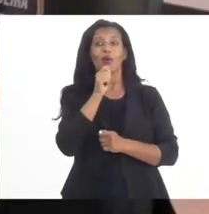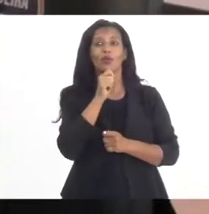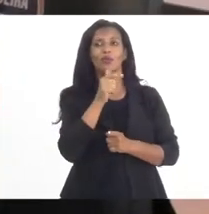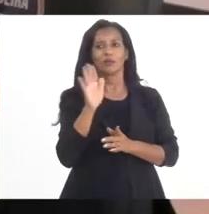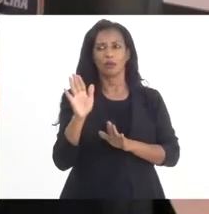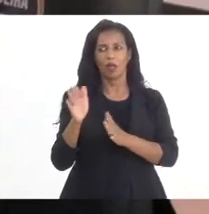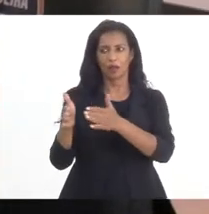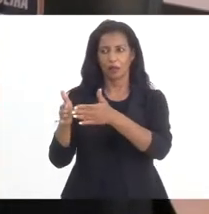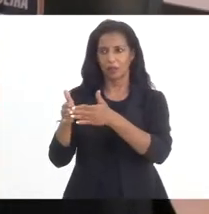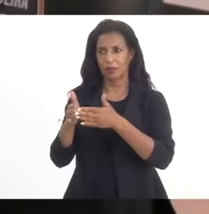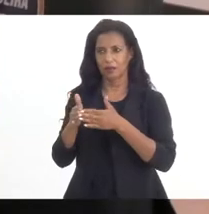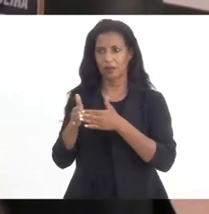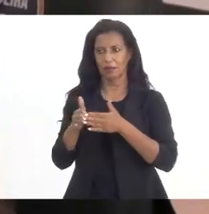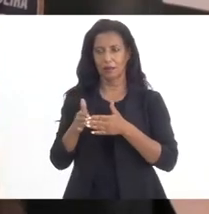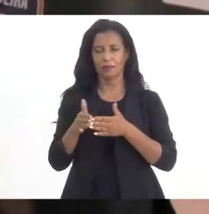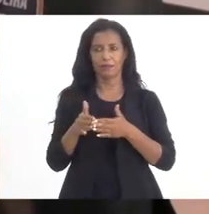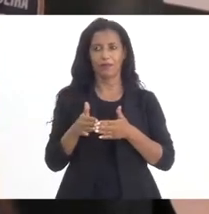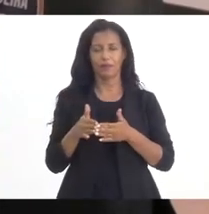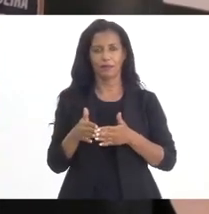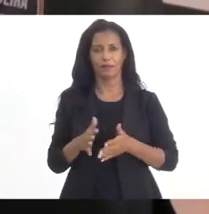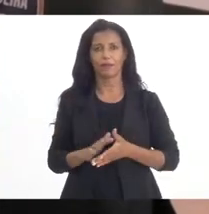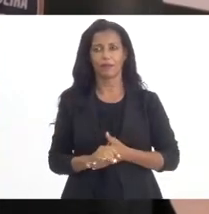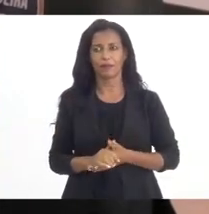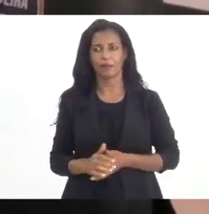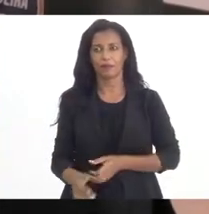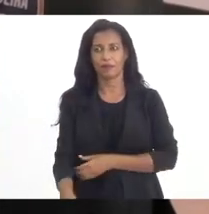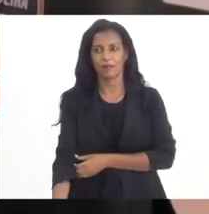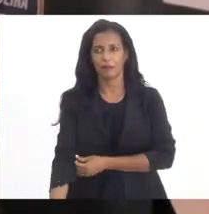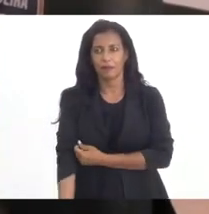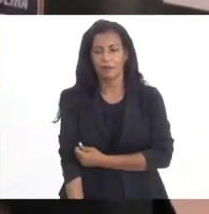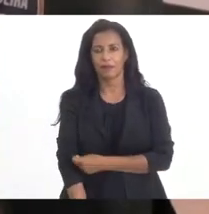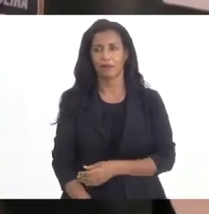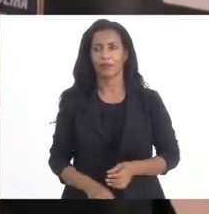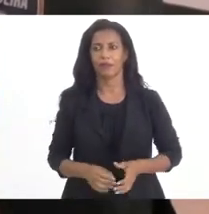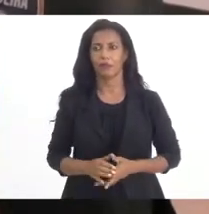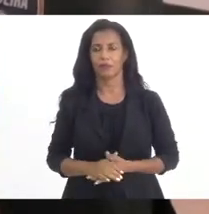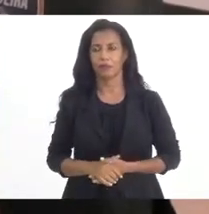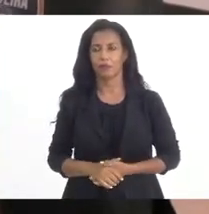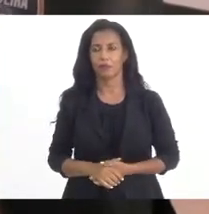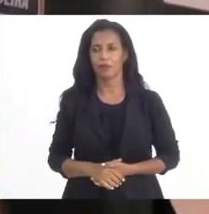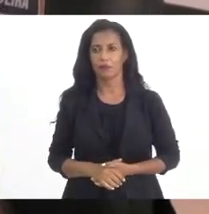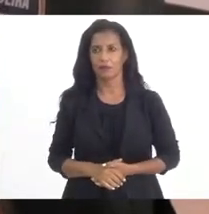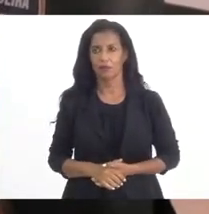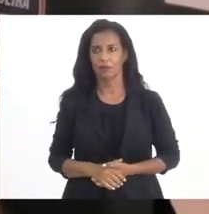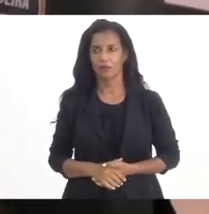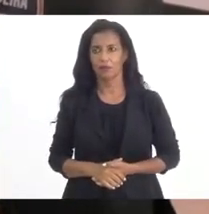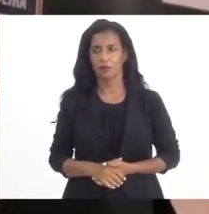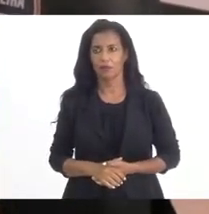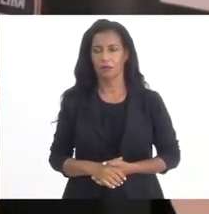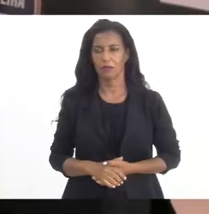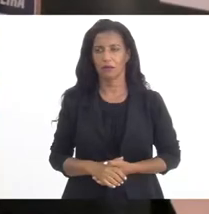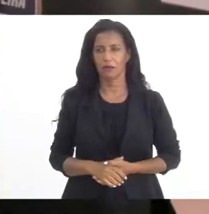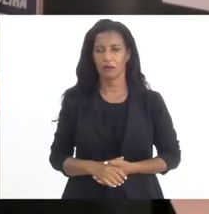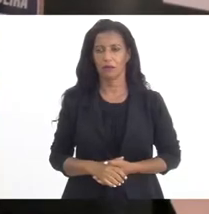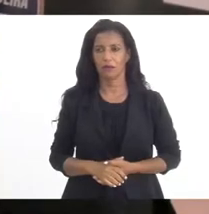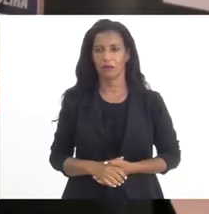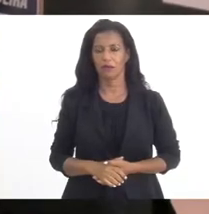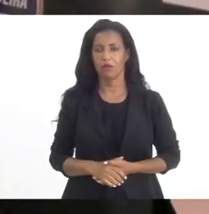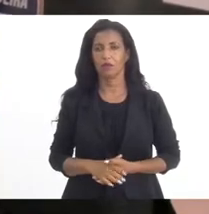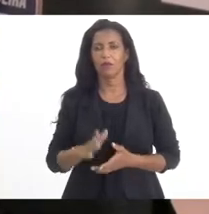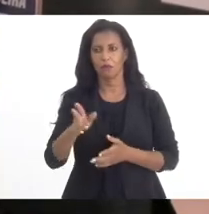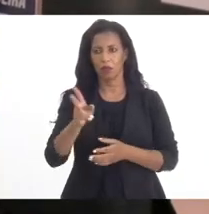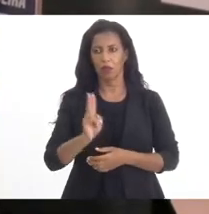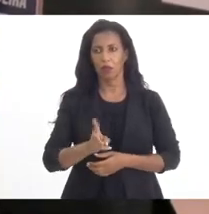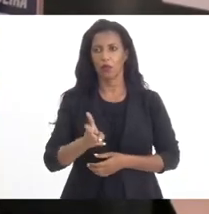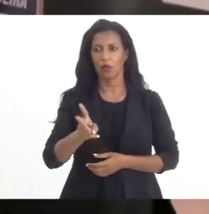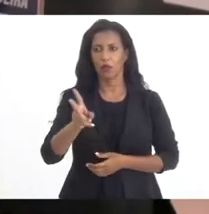licença, por favor. Tudo bem. Você tem todo o direito de falar, peço até desculpa, é que a moça ali está um pouco exaltada. Por favor. A senhora continua, por favor,